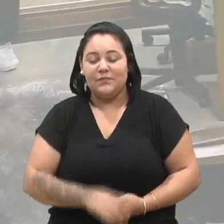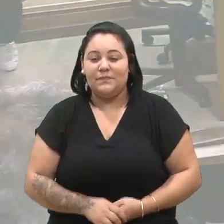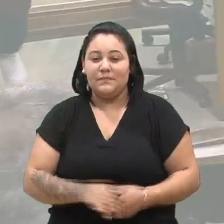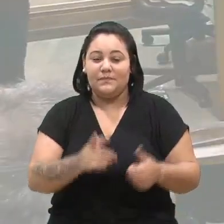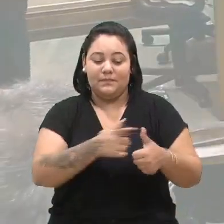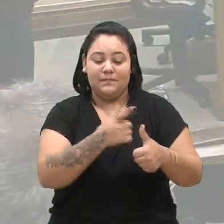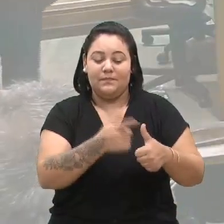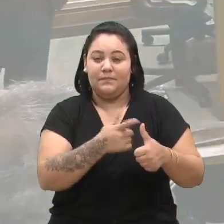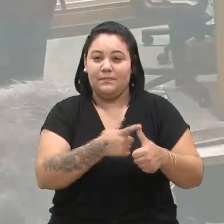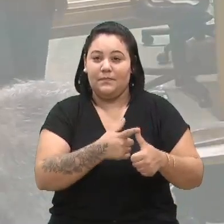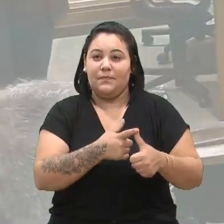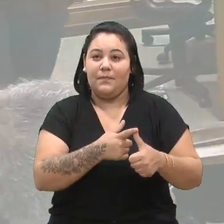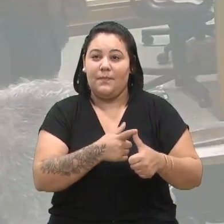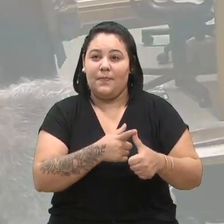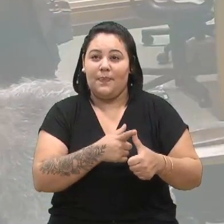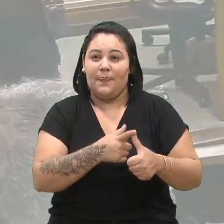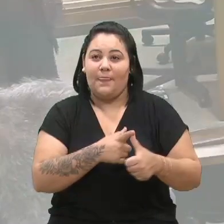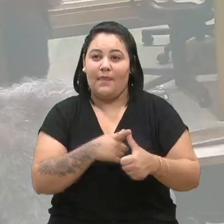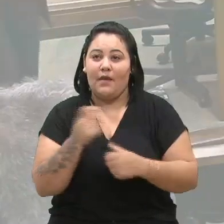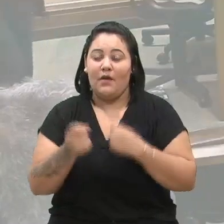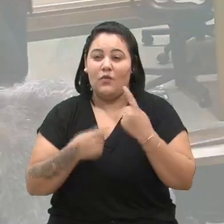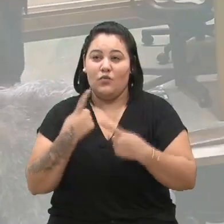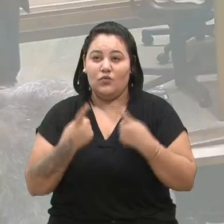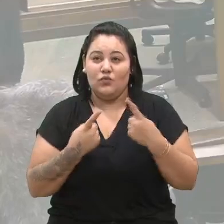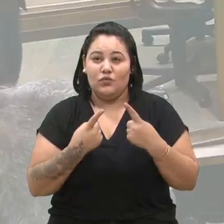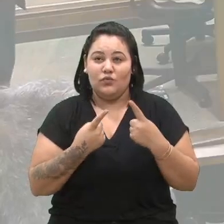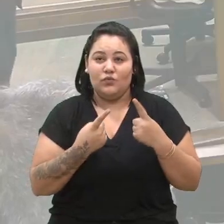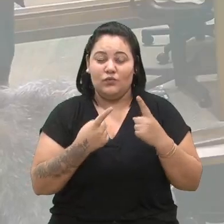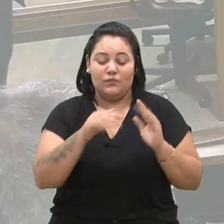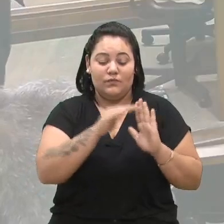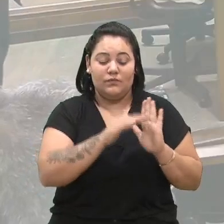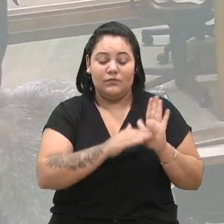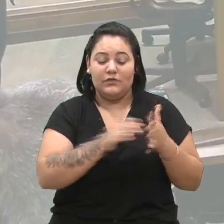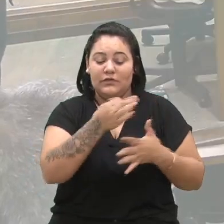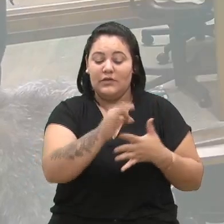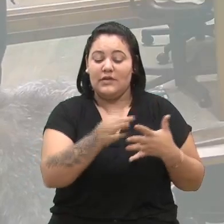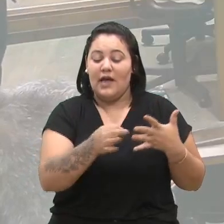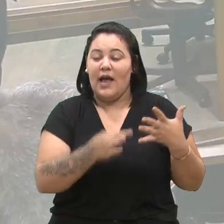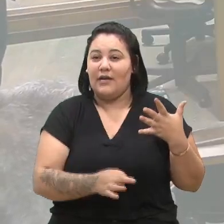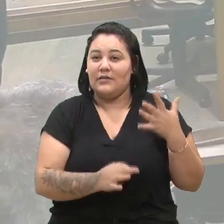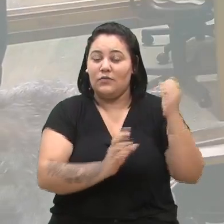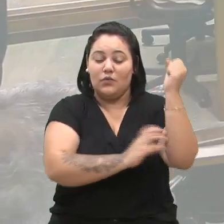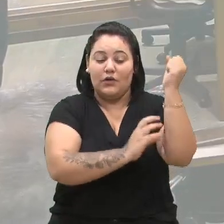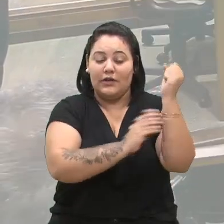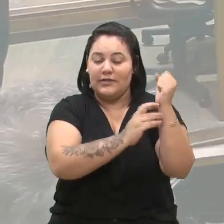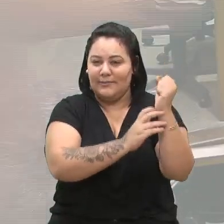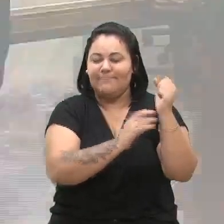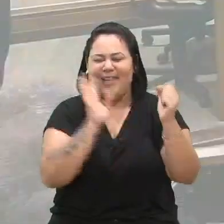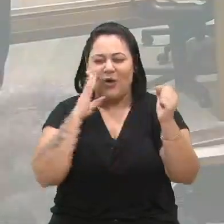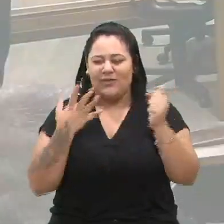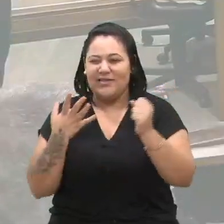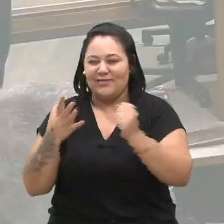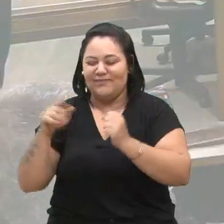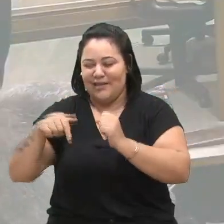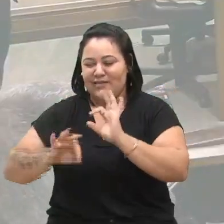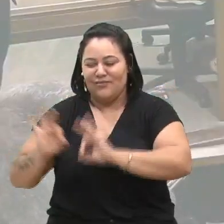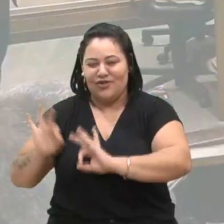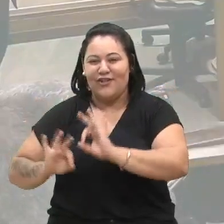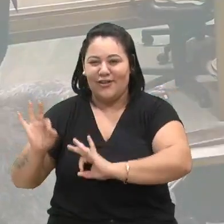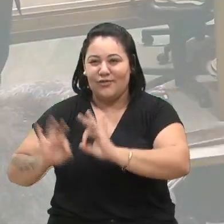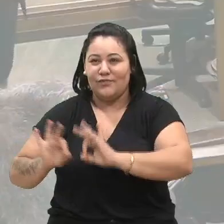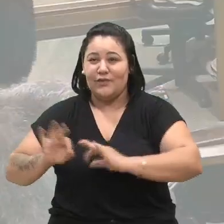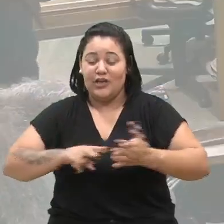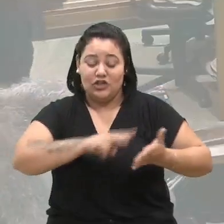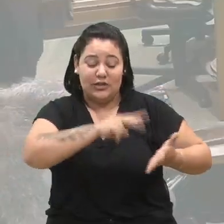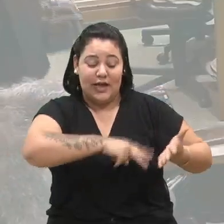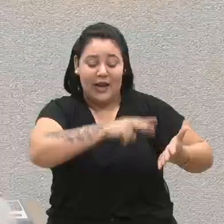Primeiro, em função de algumas questões burocráticas e erros que aconteceram na tramitação desse projeto, a gente está lendo